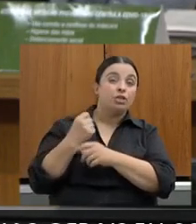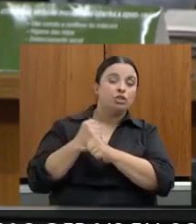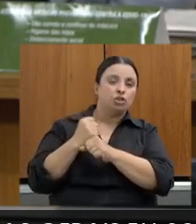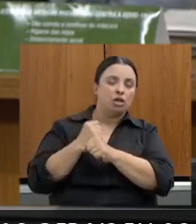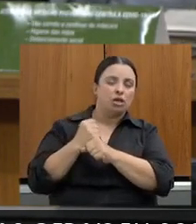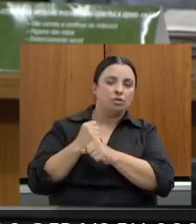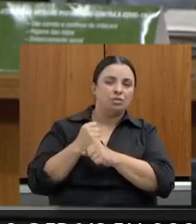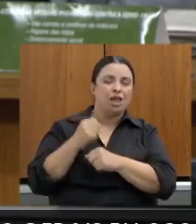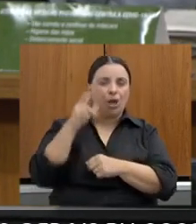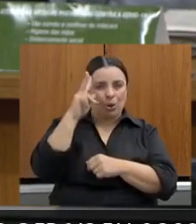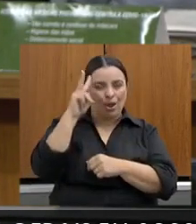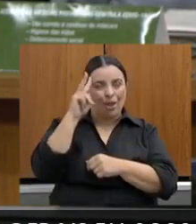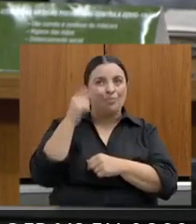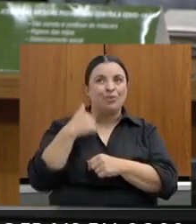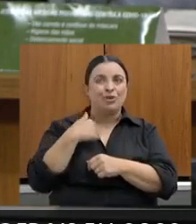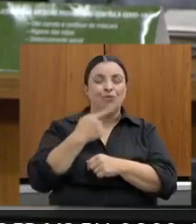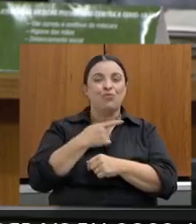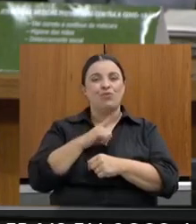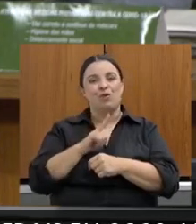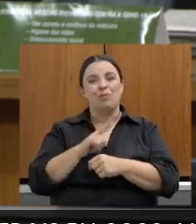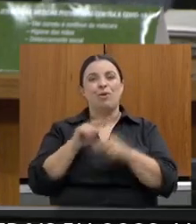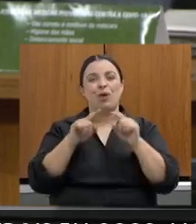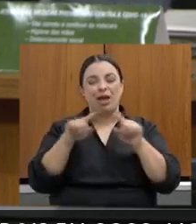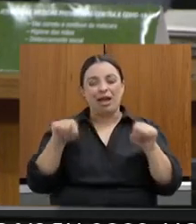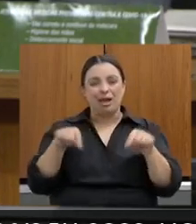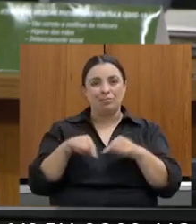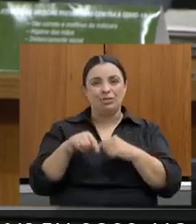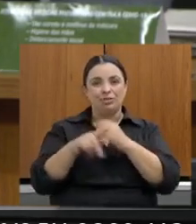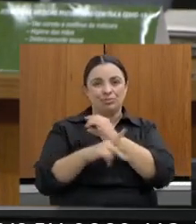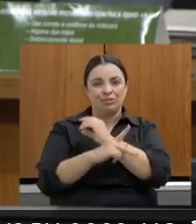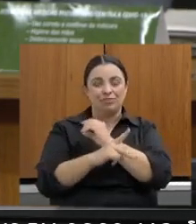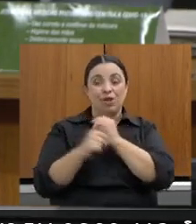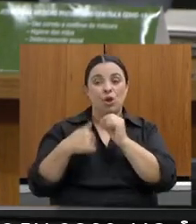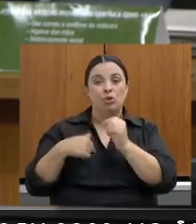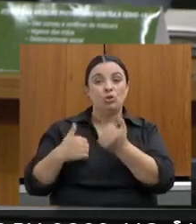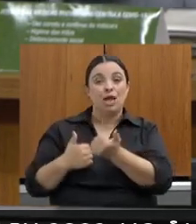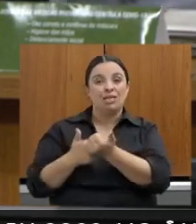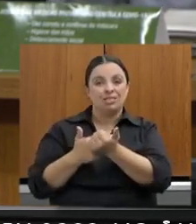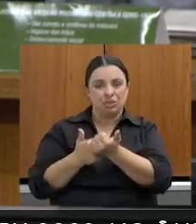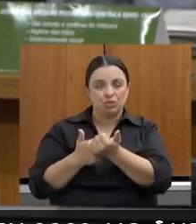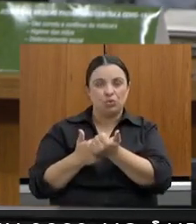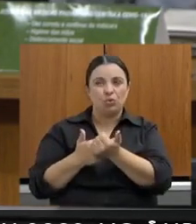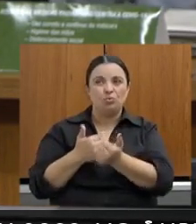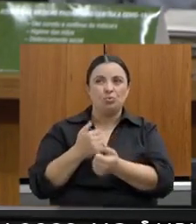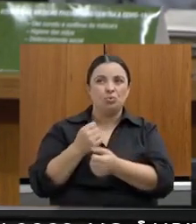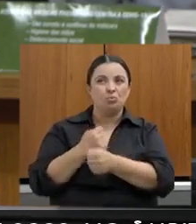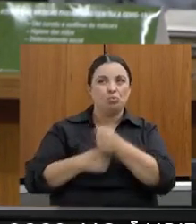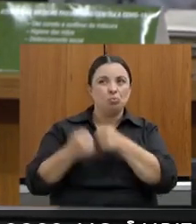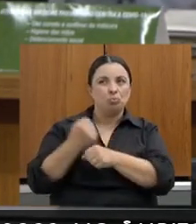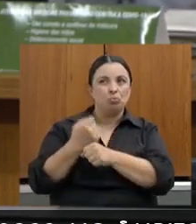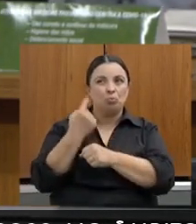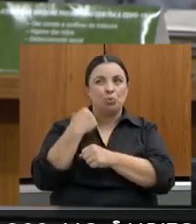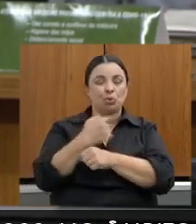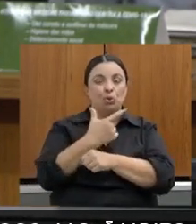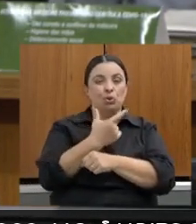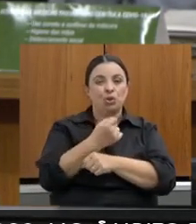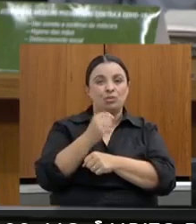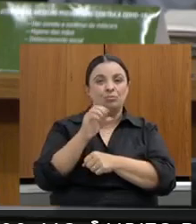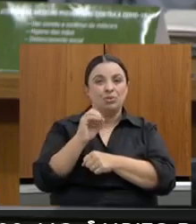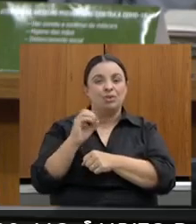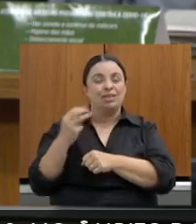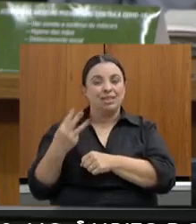para o gabinete da chefia da polícia era sensor E lá eu tinha um projeto que era da modernização